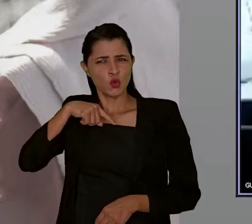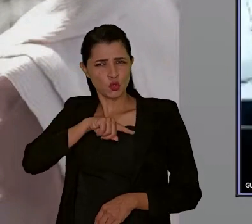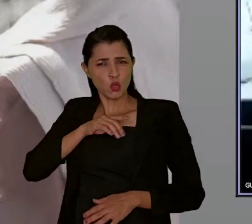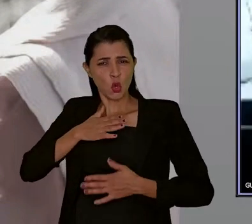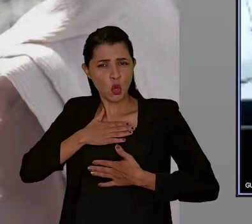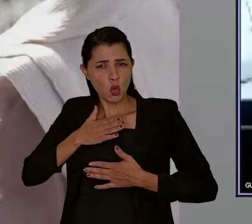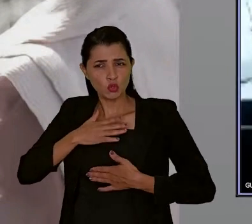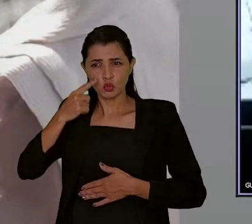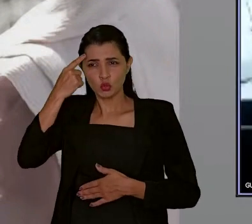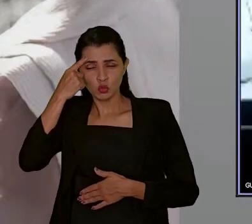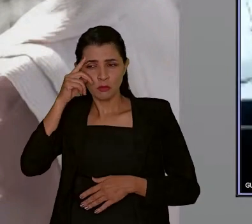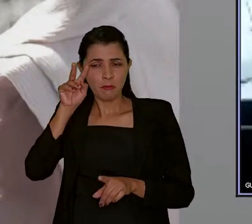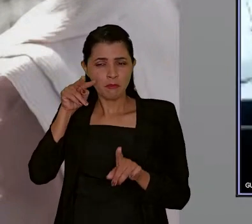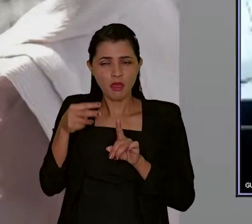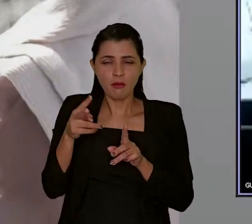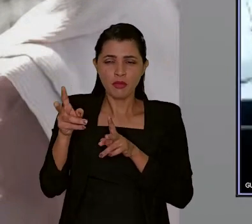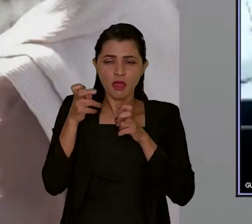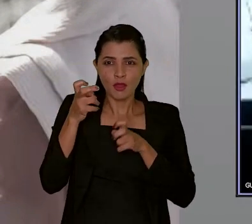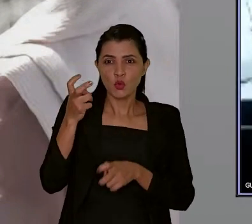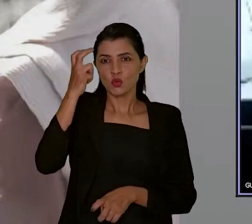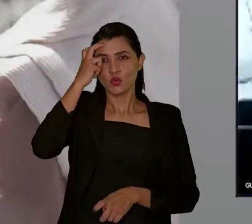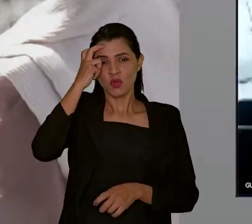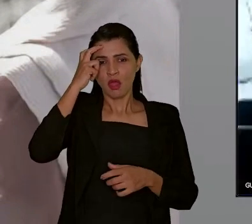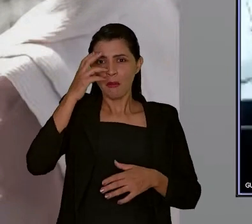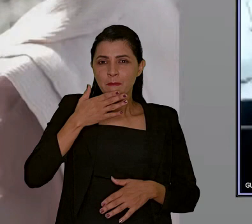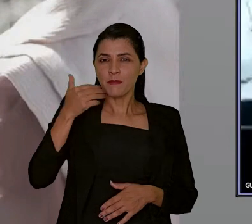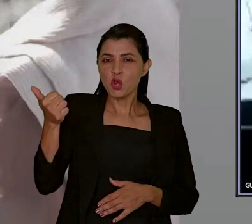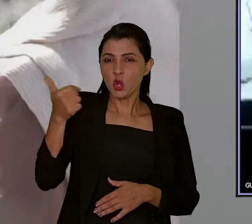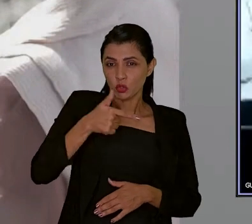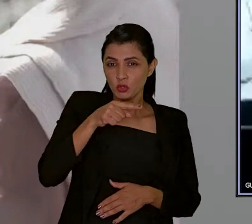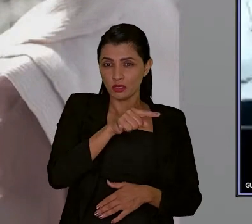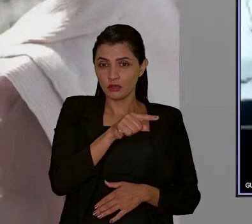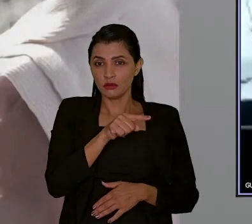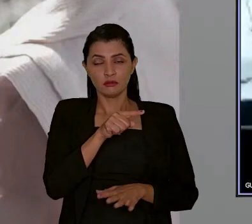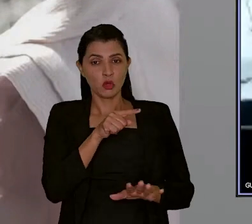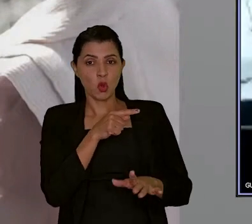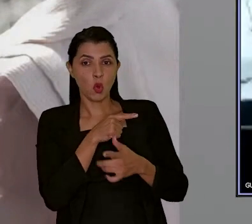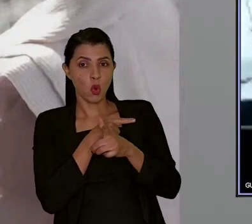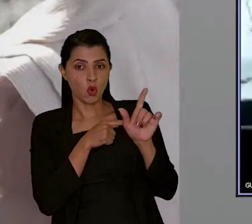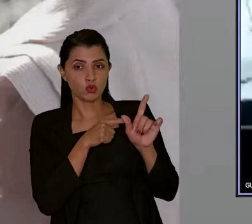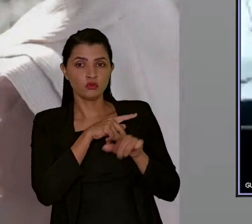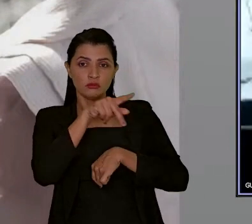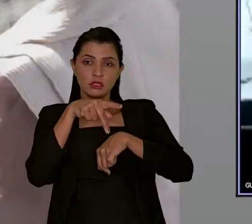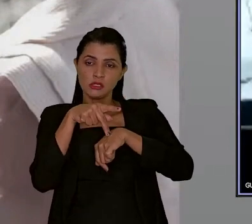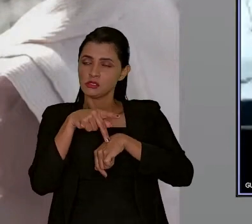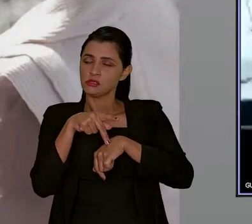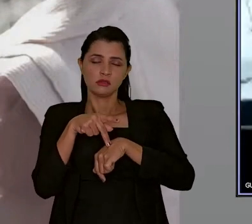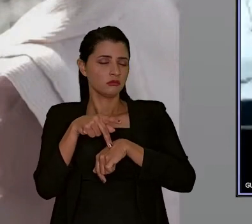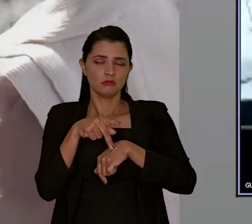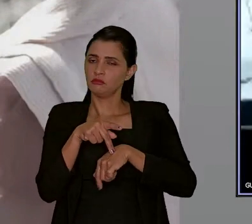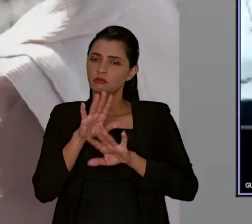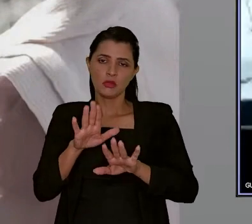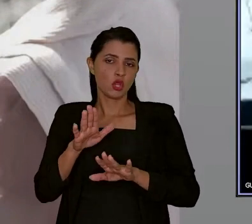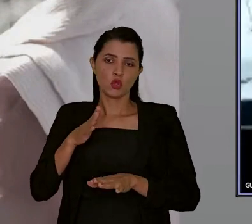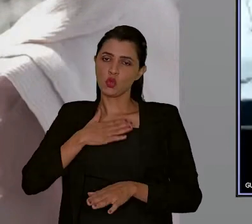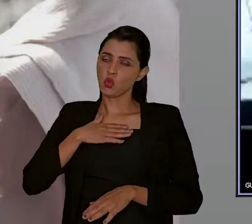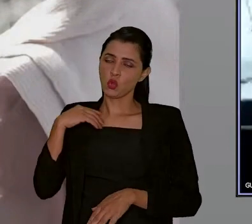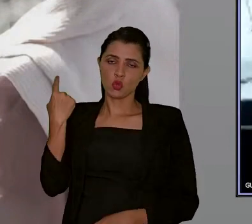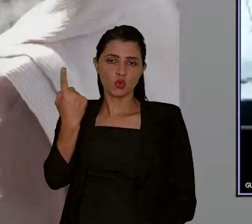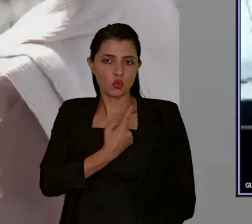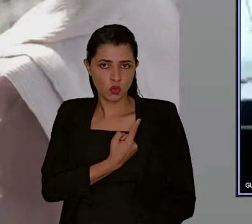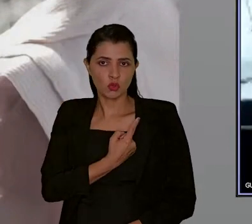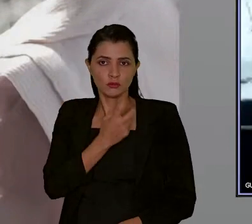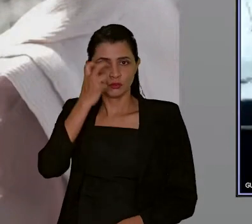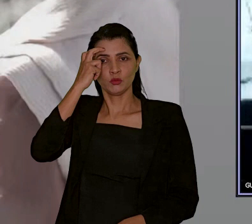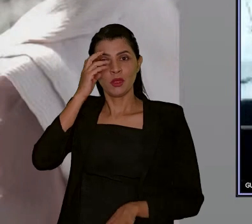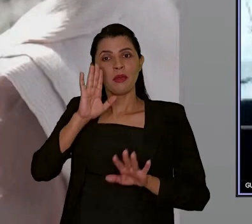visão cultural é melhor ou pior do que a de outros países. É nossa. Mas, por outro lado, nós precisamos